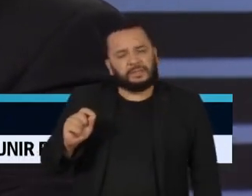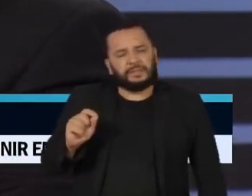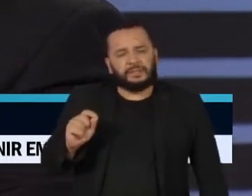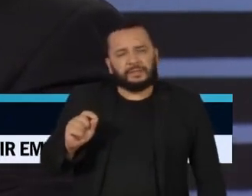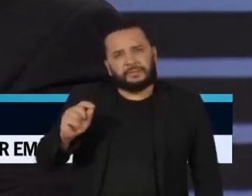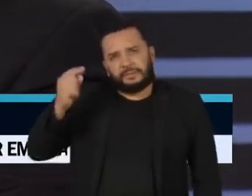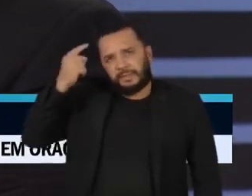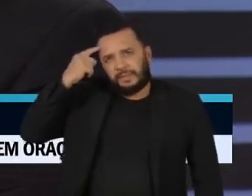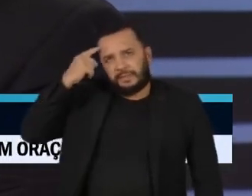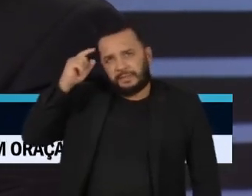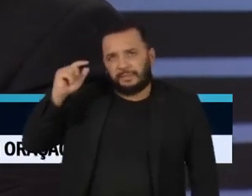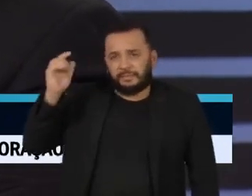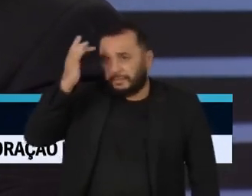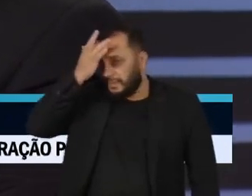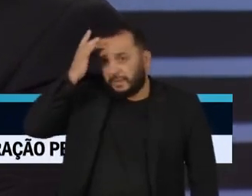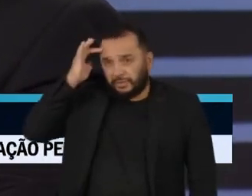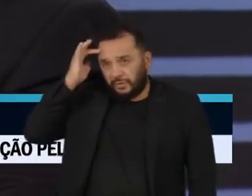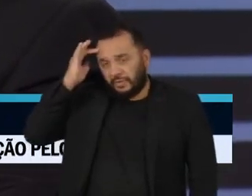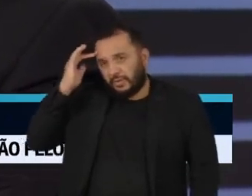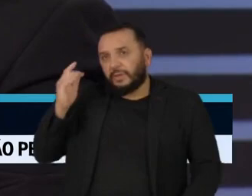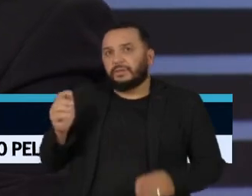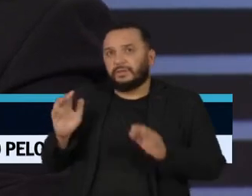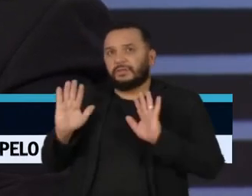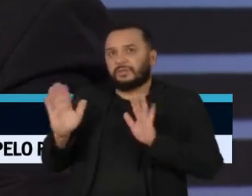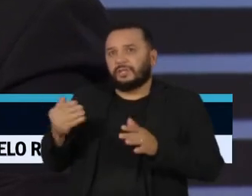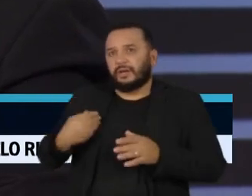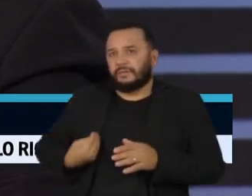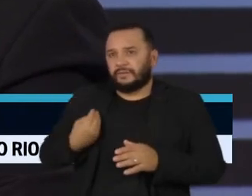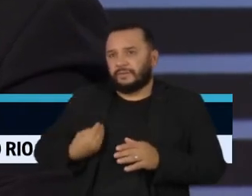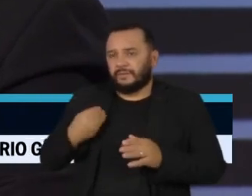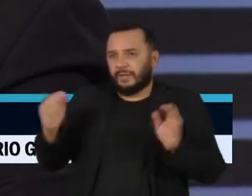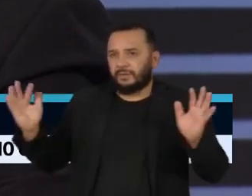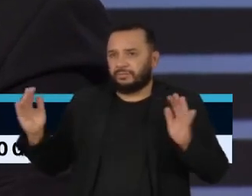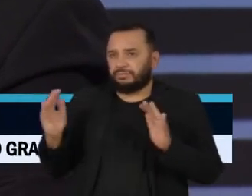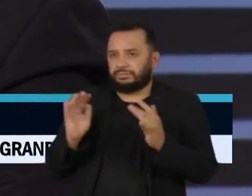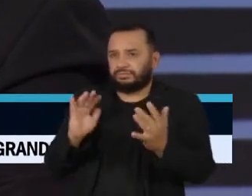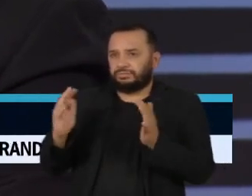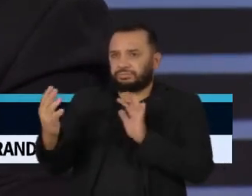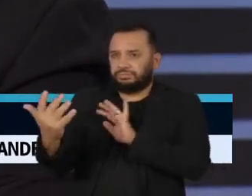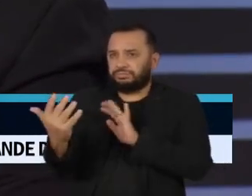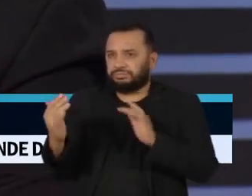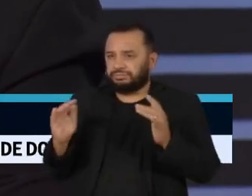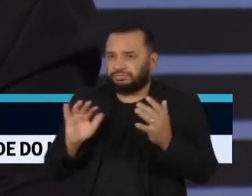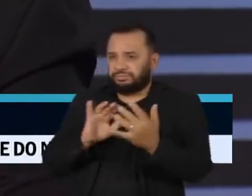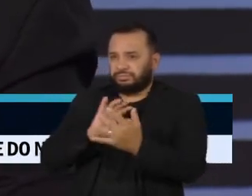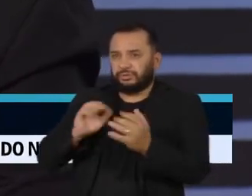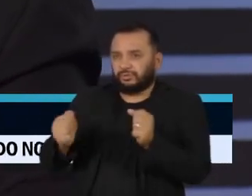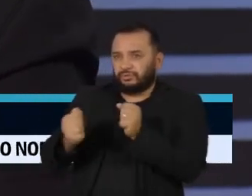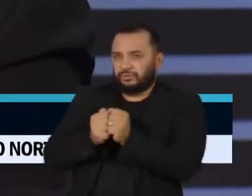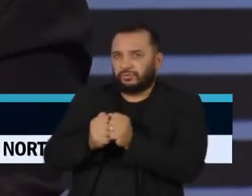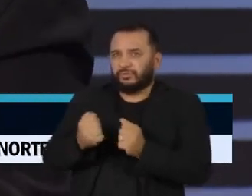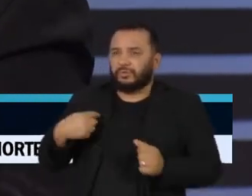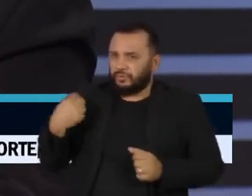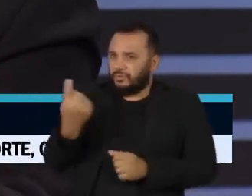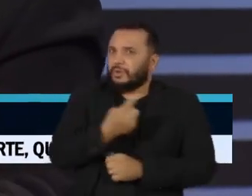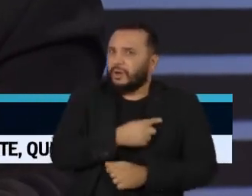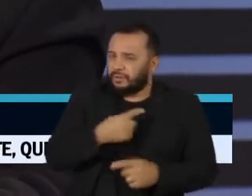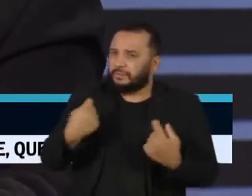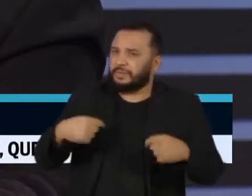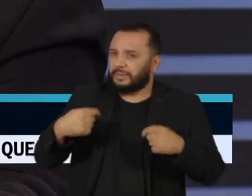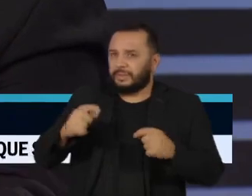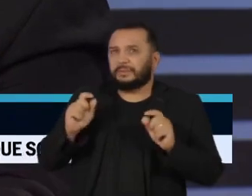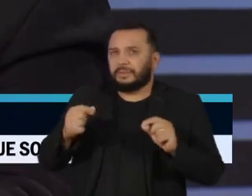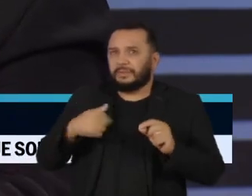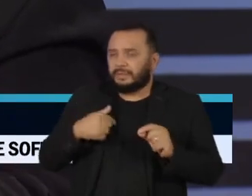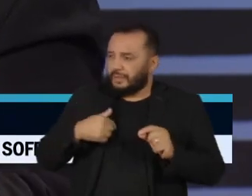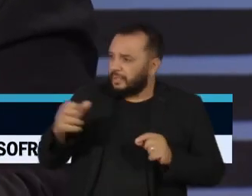por exemplo, pessoas vivendo, né, numa estação orbital durante 550 dias, achar que nós não somos capazes de trazer, né,